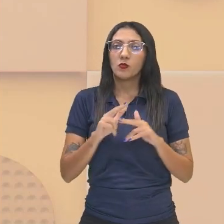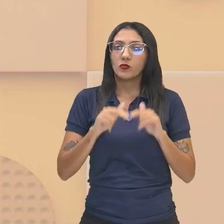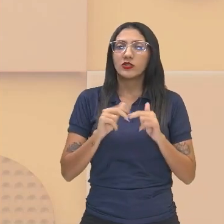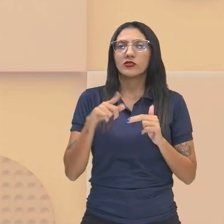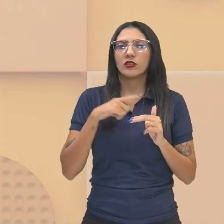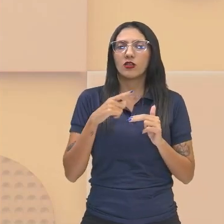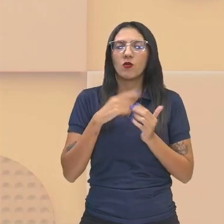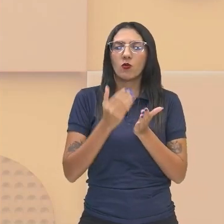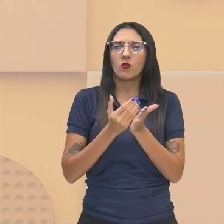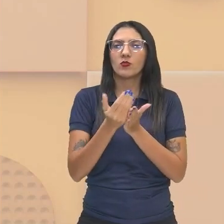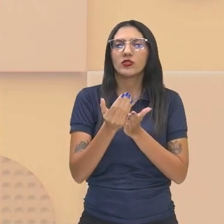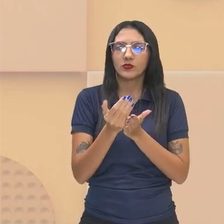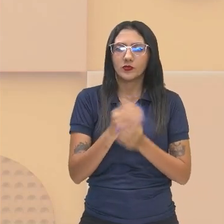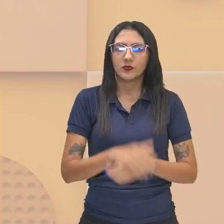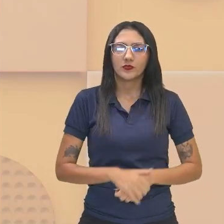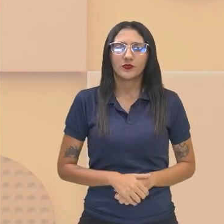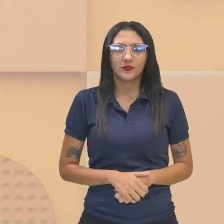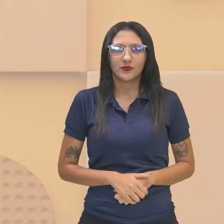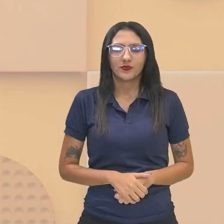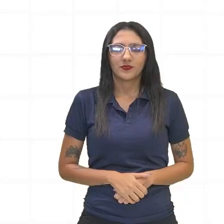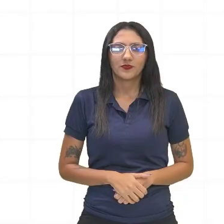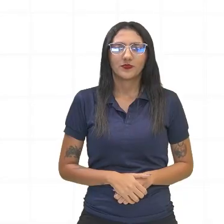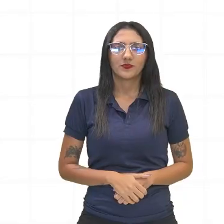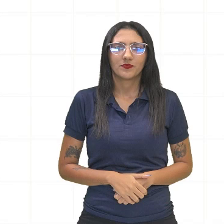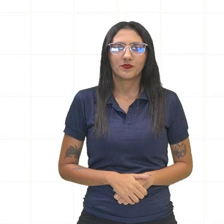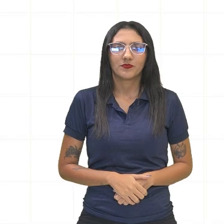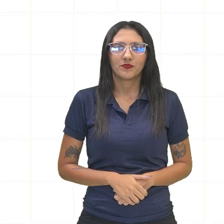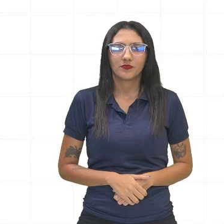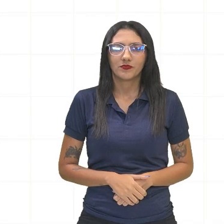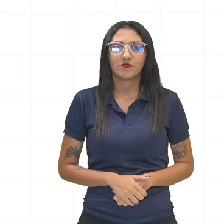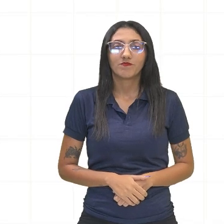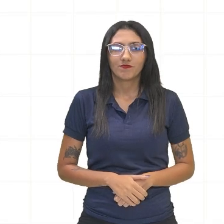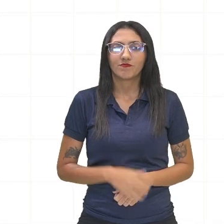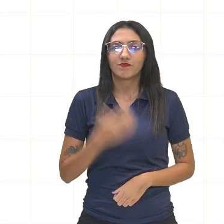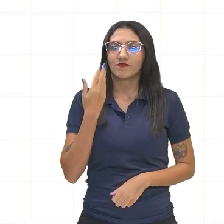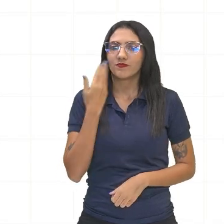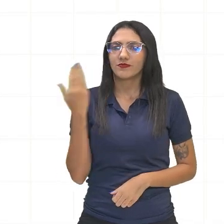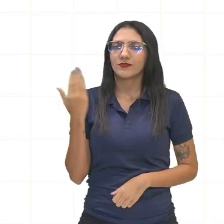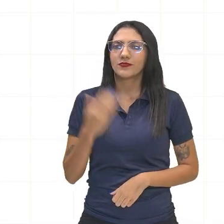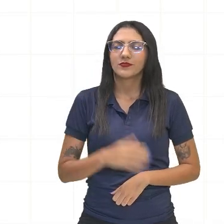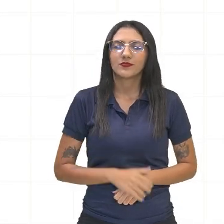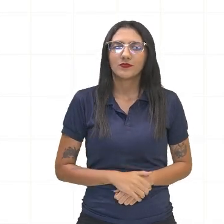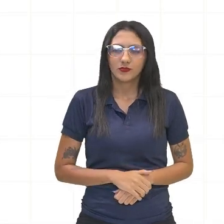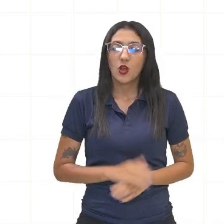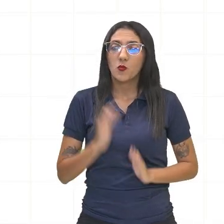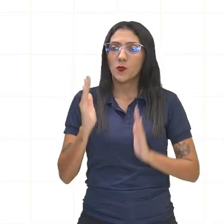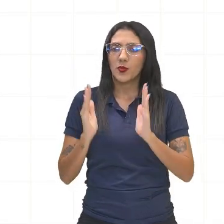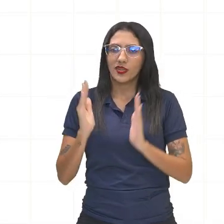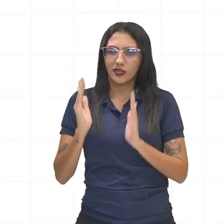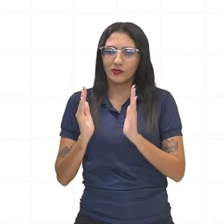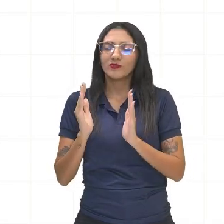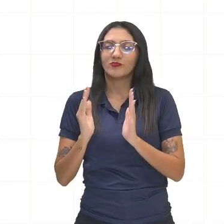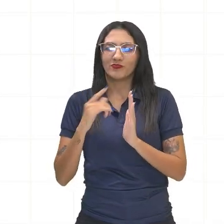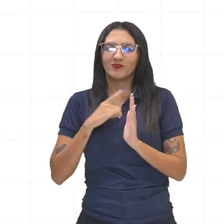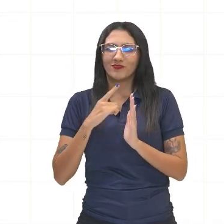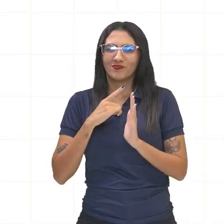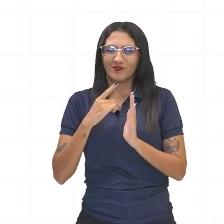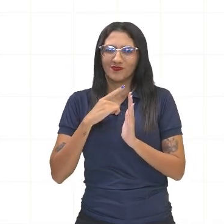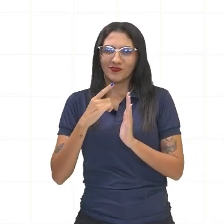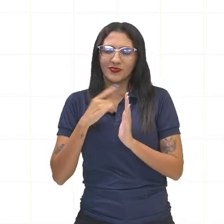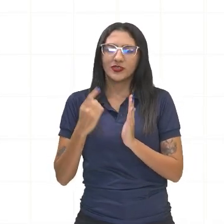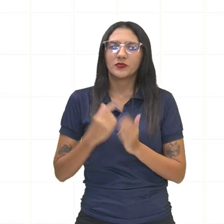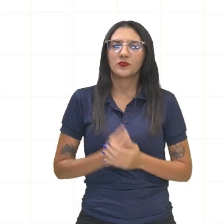inicial, então, do nosso calendário, tá? Então, acompanhe comigo, olha só. O tempo cronológico, ele pode ser dividido em unidades